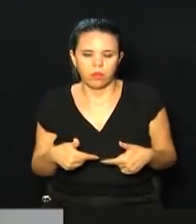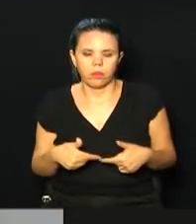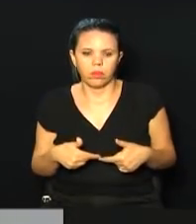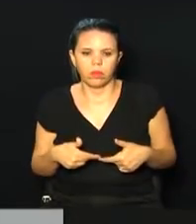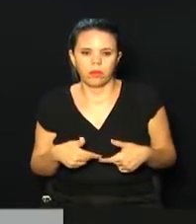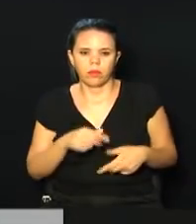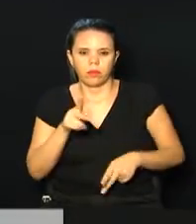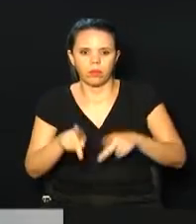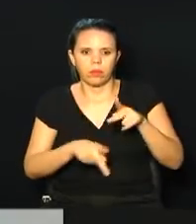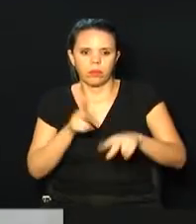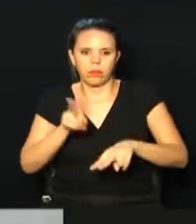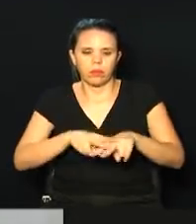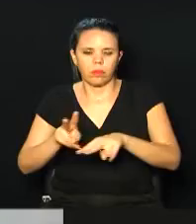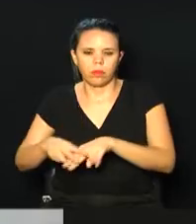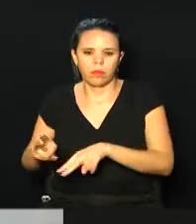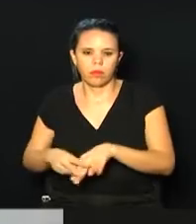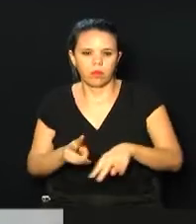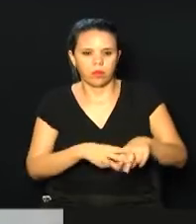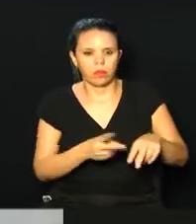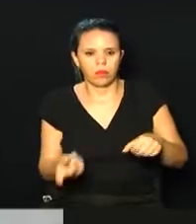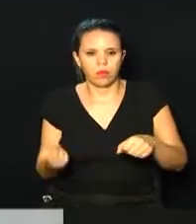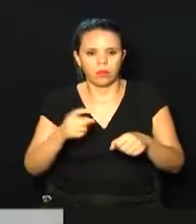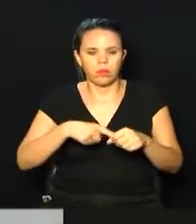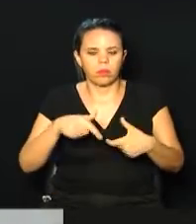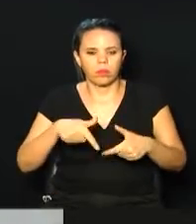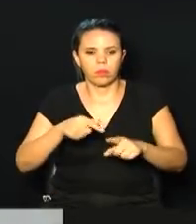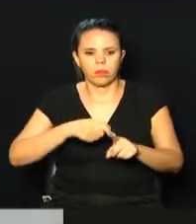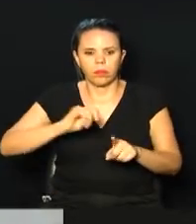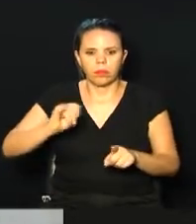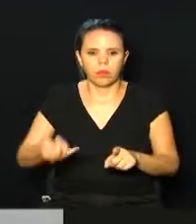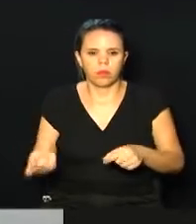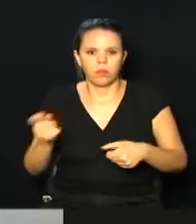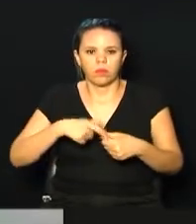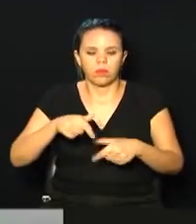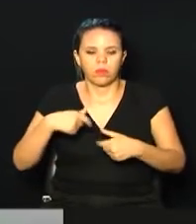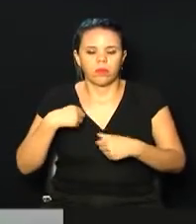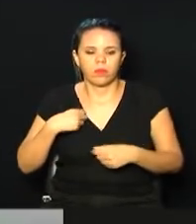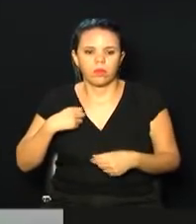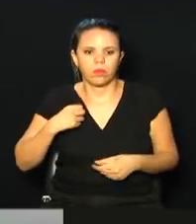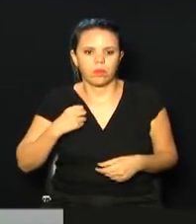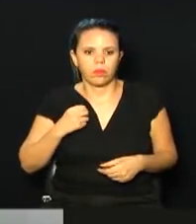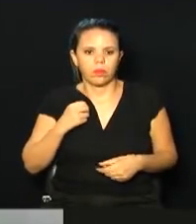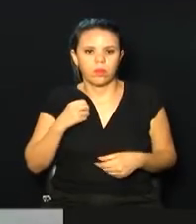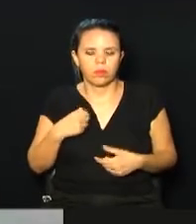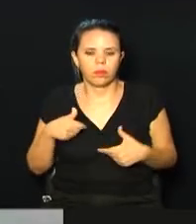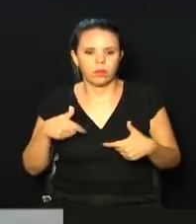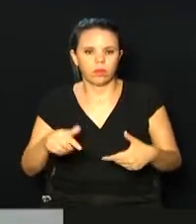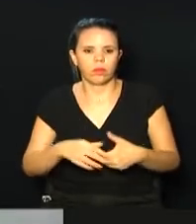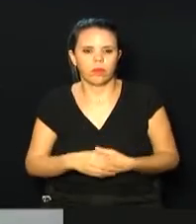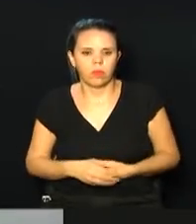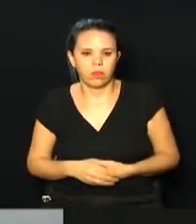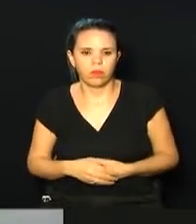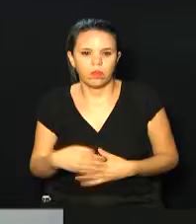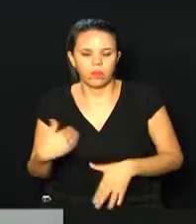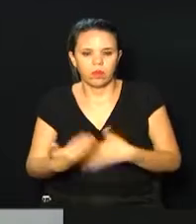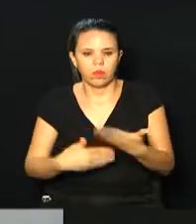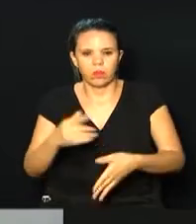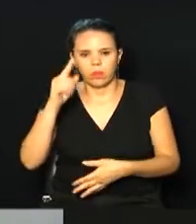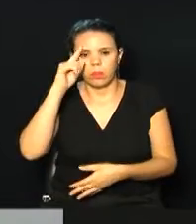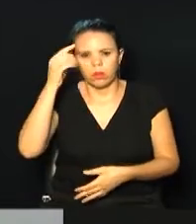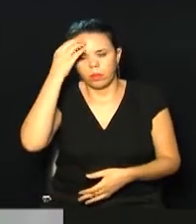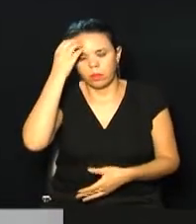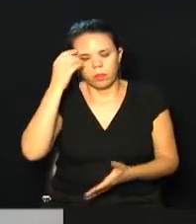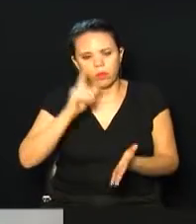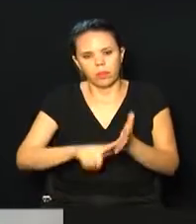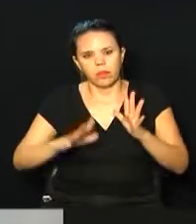reducandos, que voltaram agora no mês de janeiro, que atua diariamente na